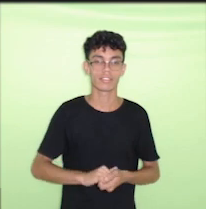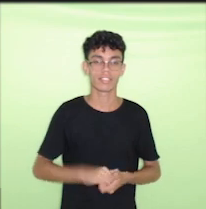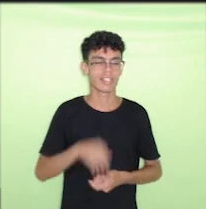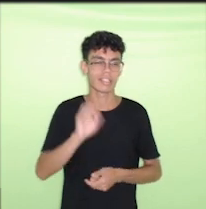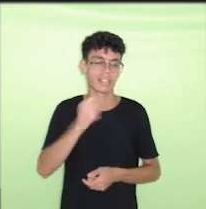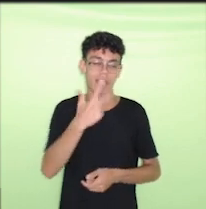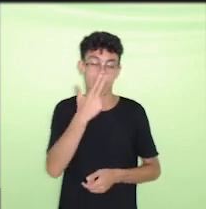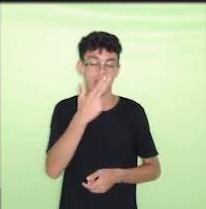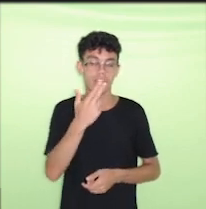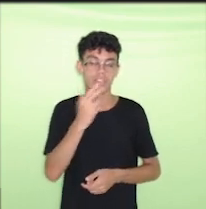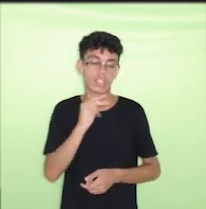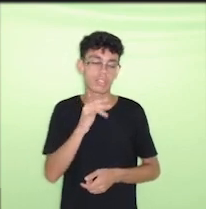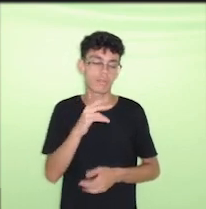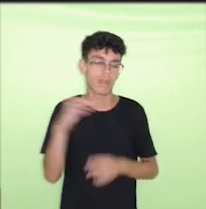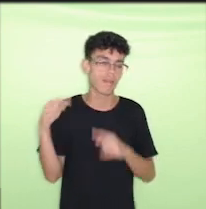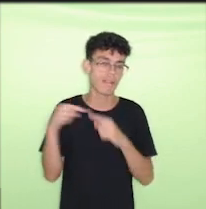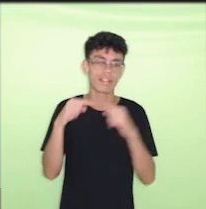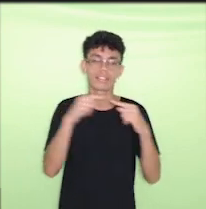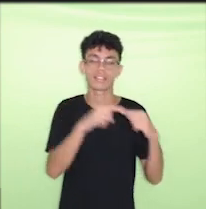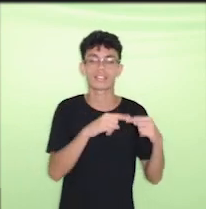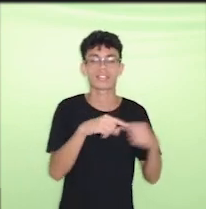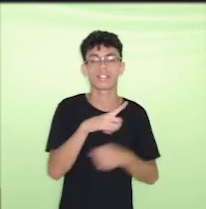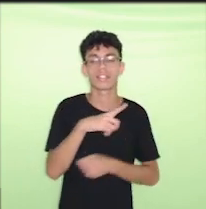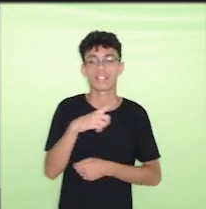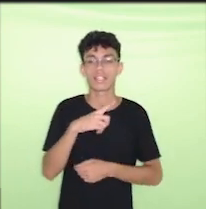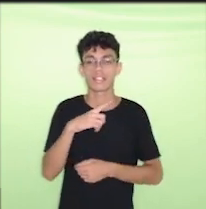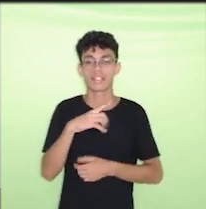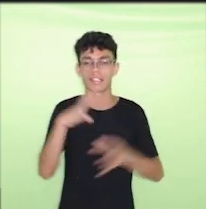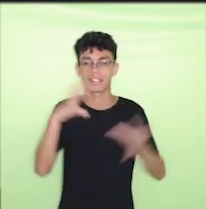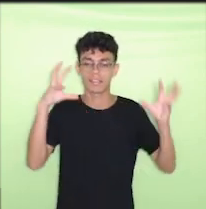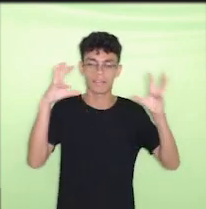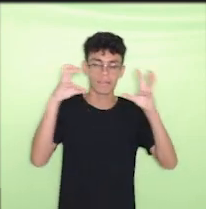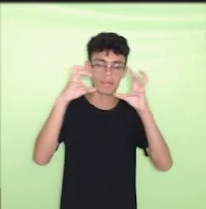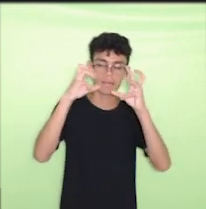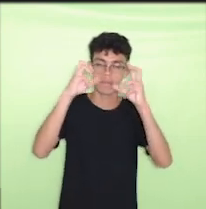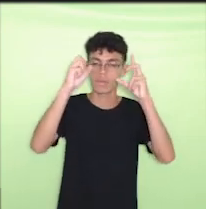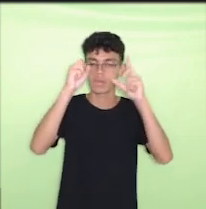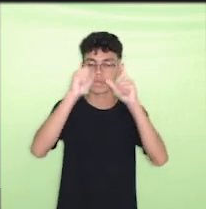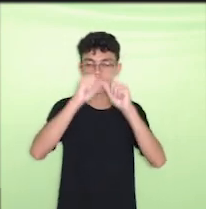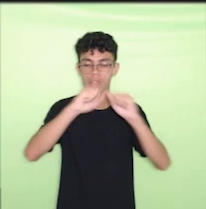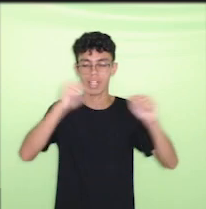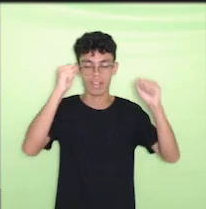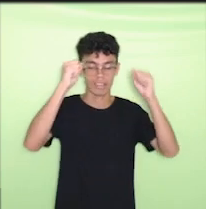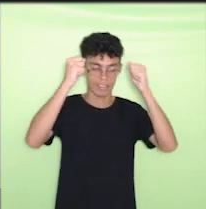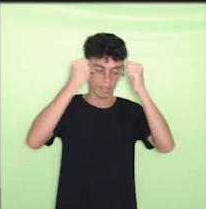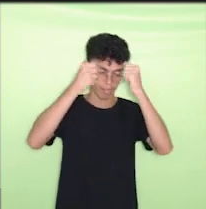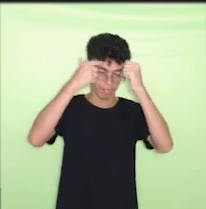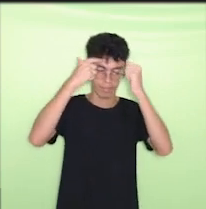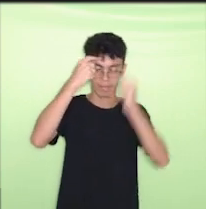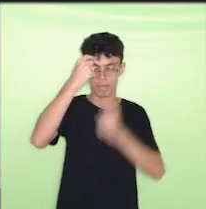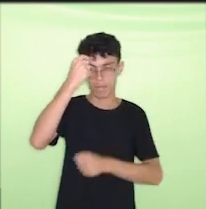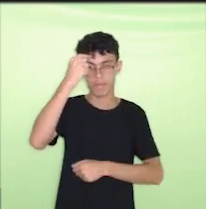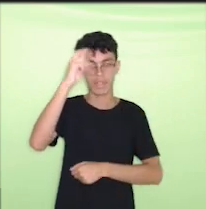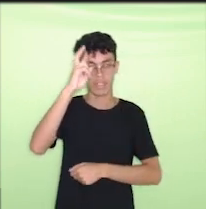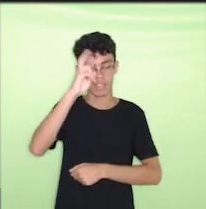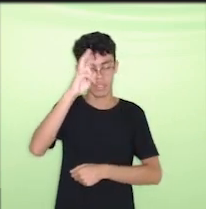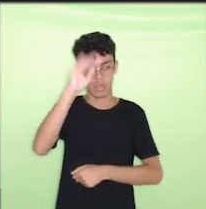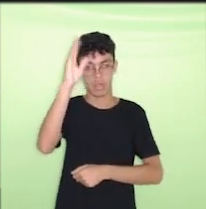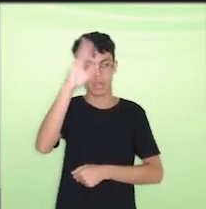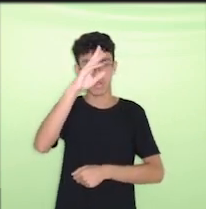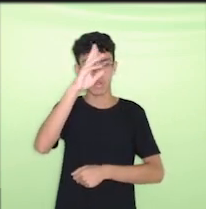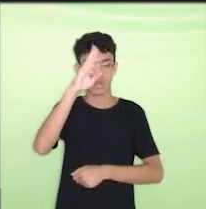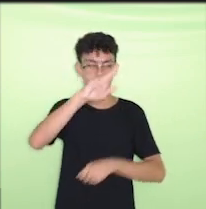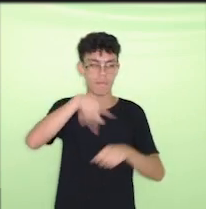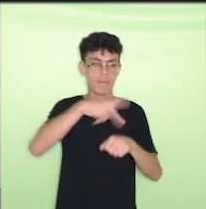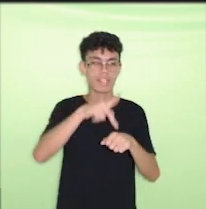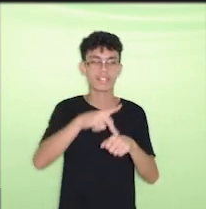Sim, eu acho que tem a ver. Eu acho que tem uma questão de apagamentos, né, de memórias, de histórias do nosso país, que é